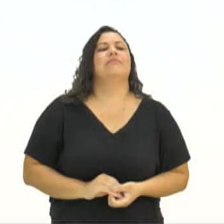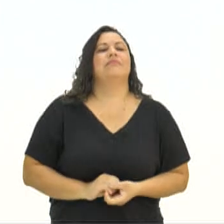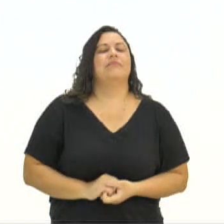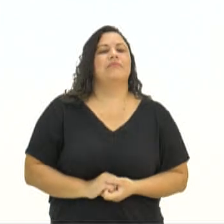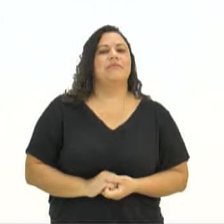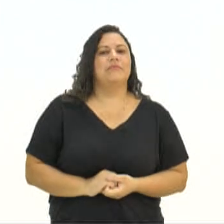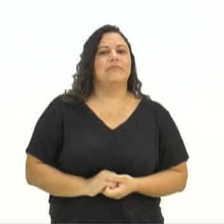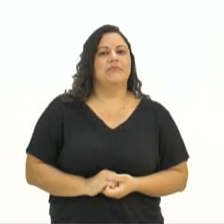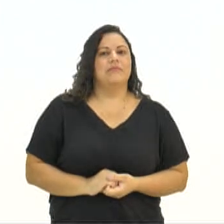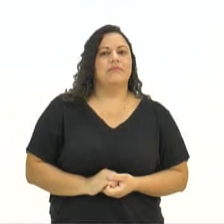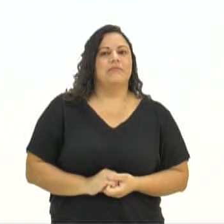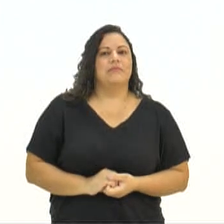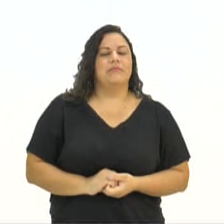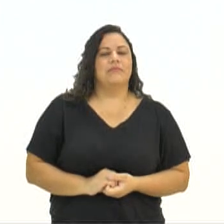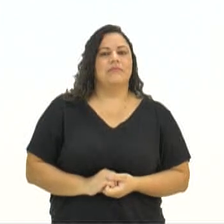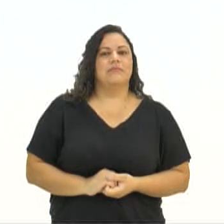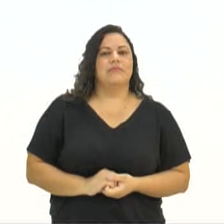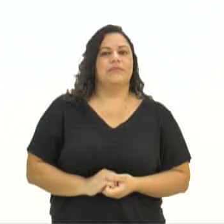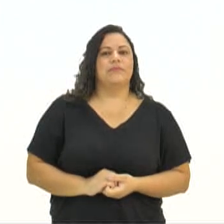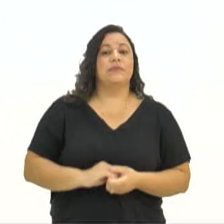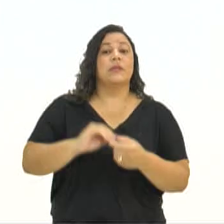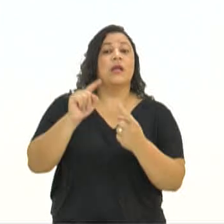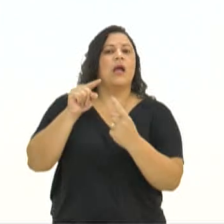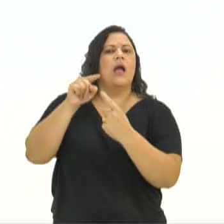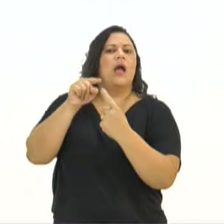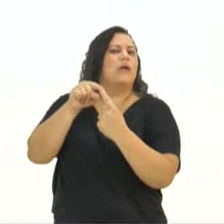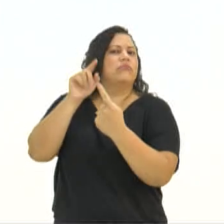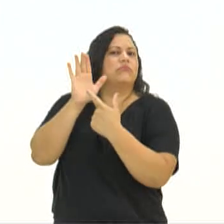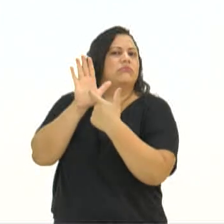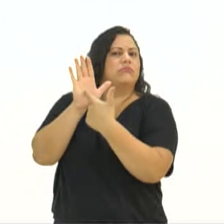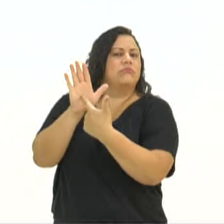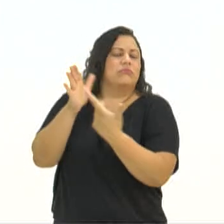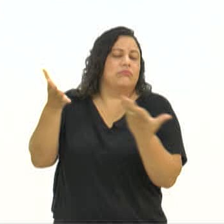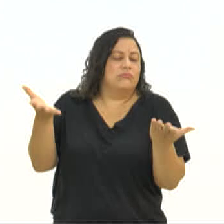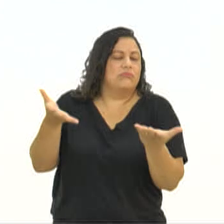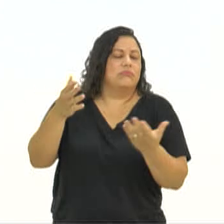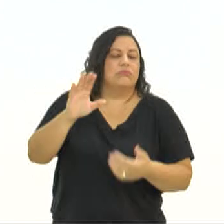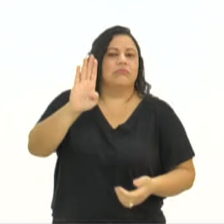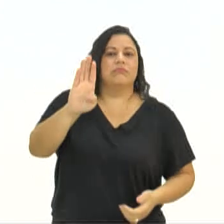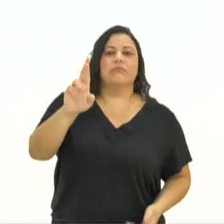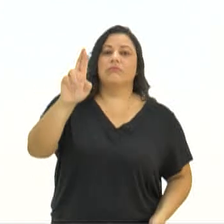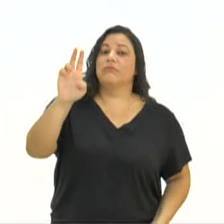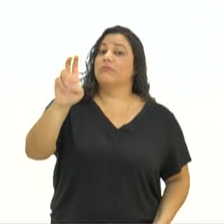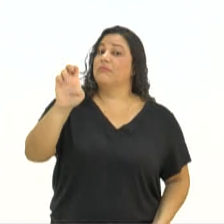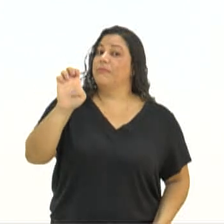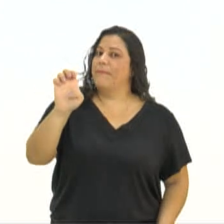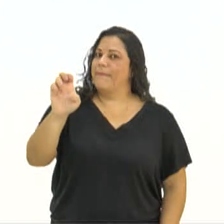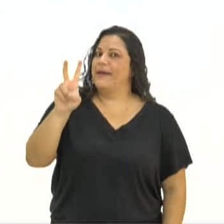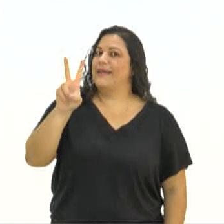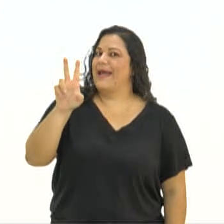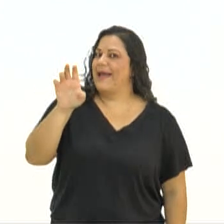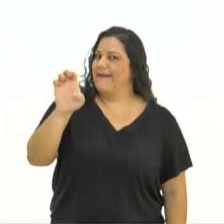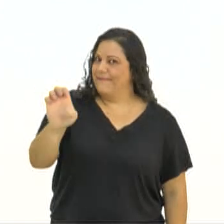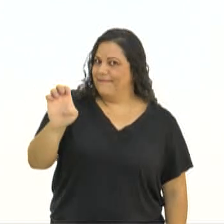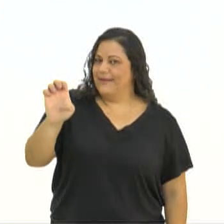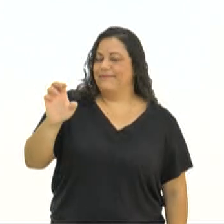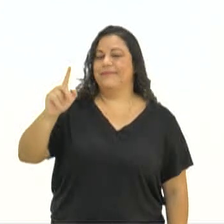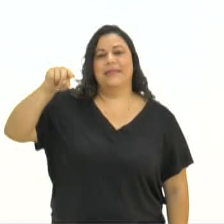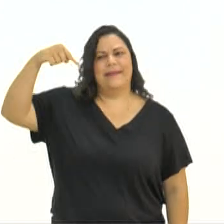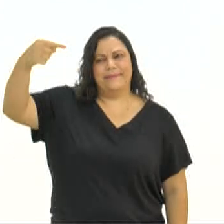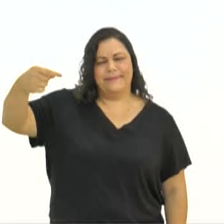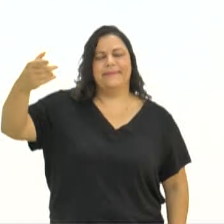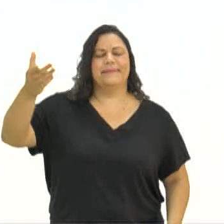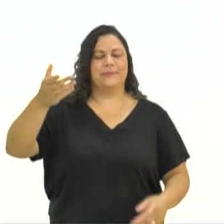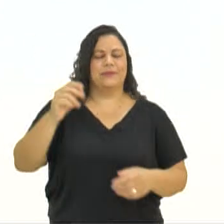adverbio proximamente, que indica o mesmo que em breve no português. Possivelmente, então por que que foi? Agora